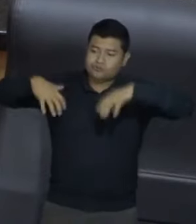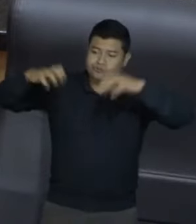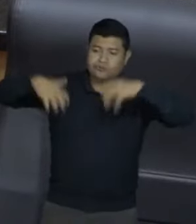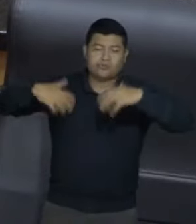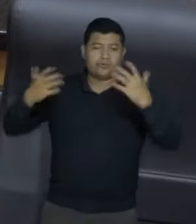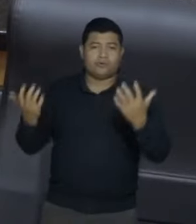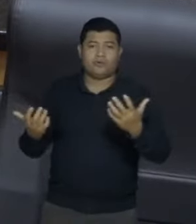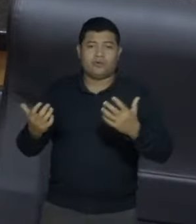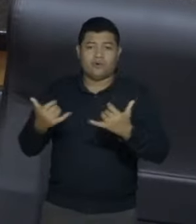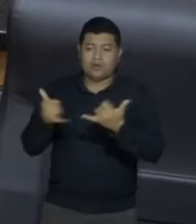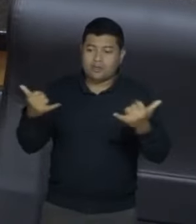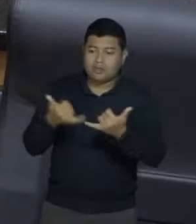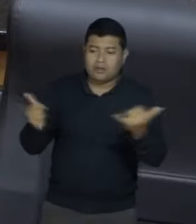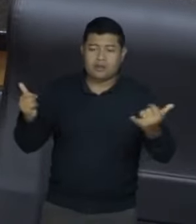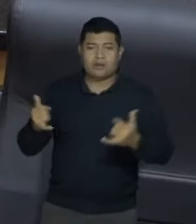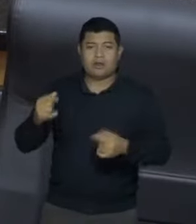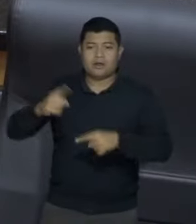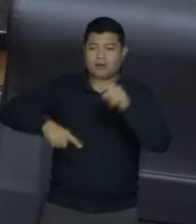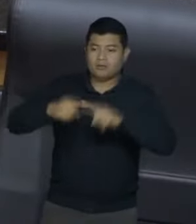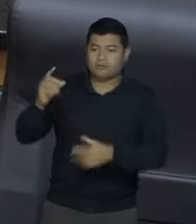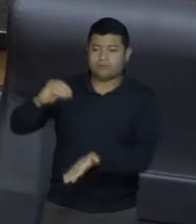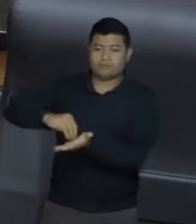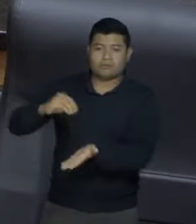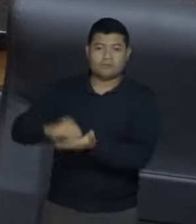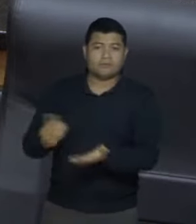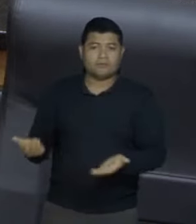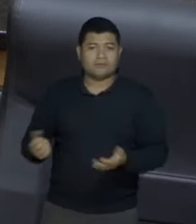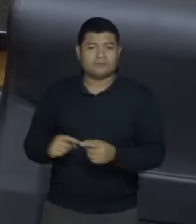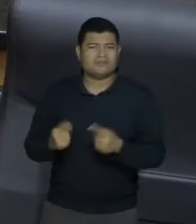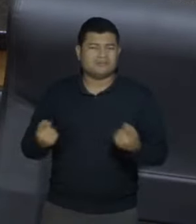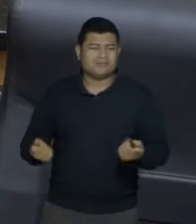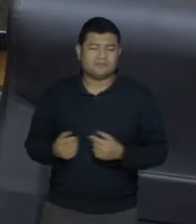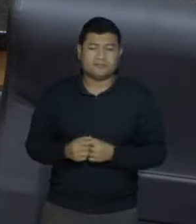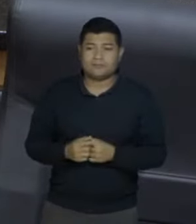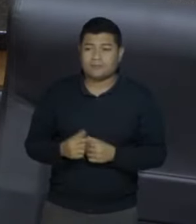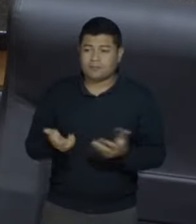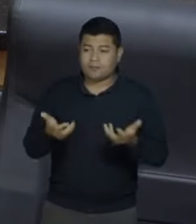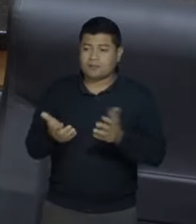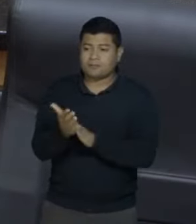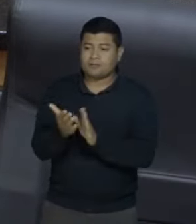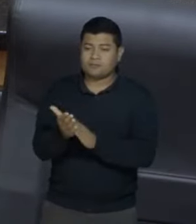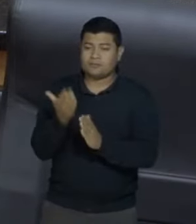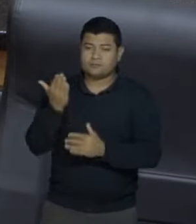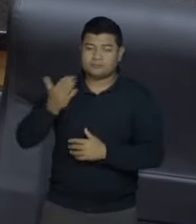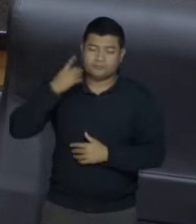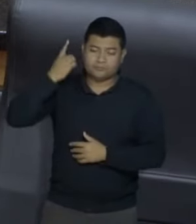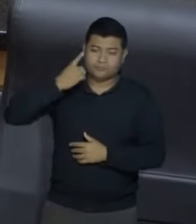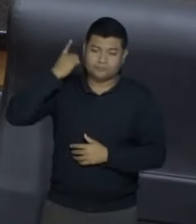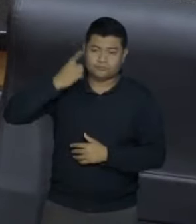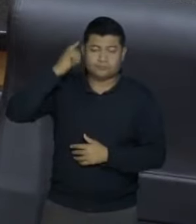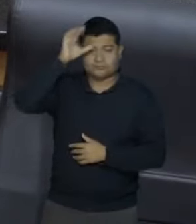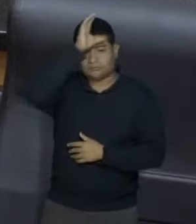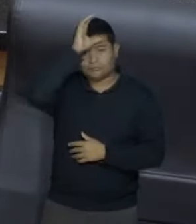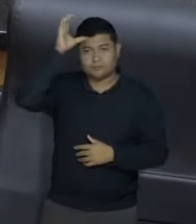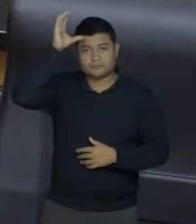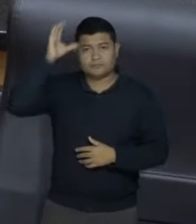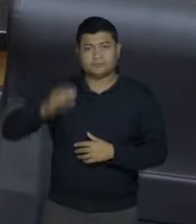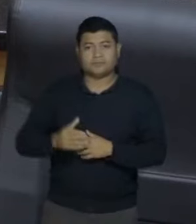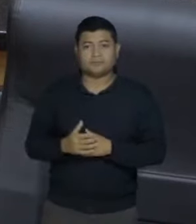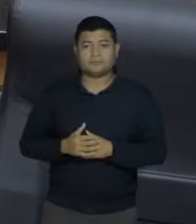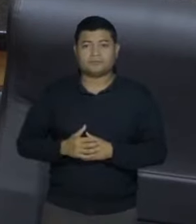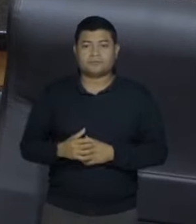de falta de equipamento etc então parabenizar deputado Carlos e